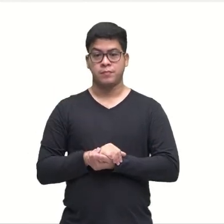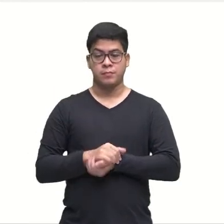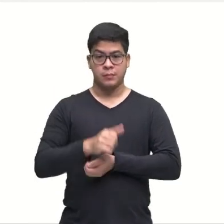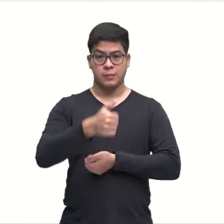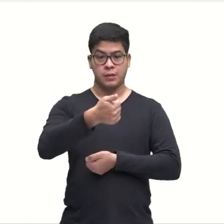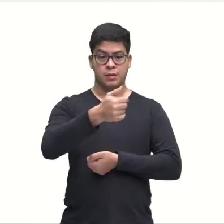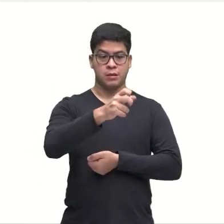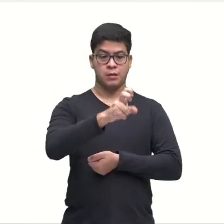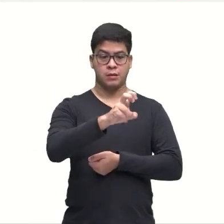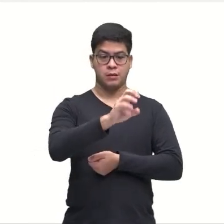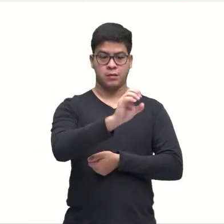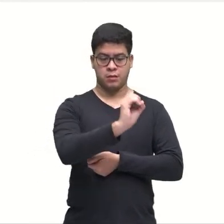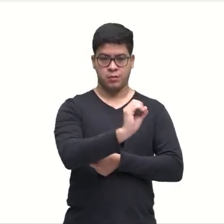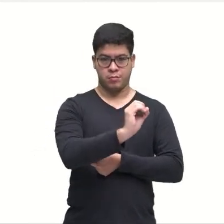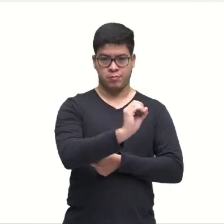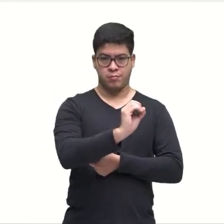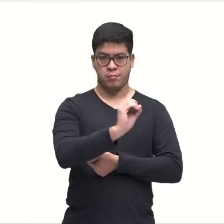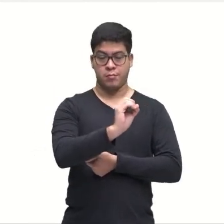150,